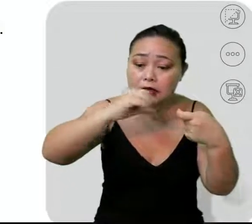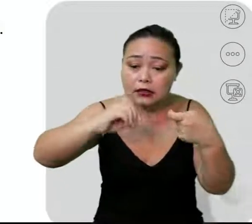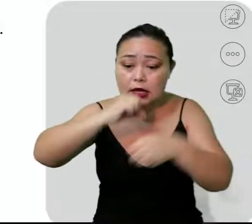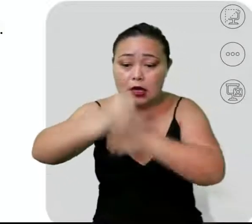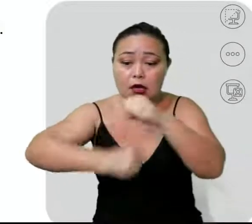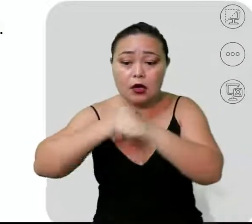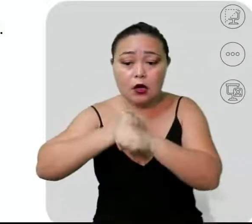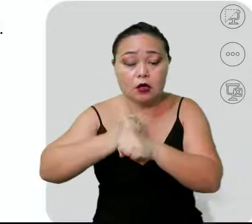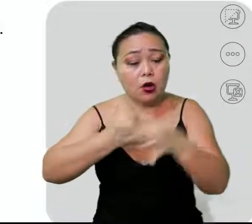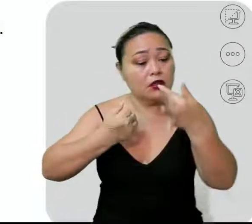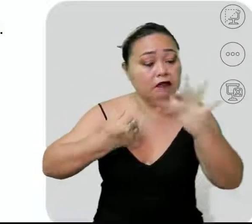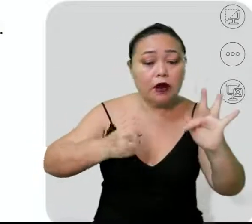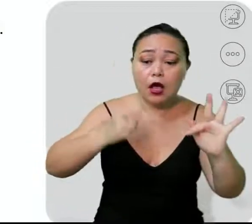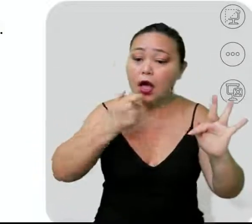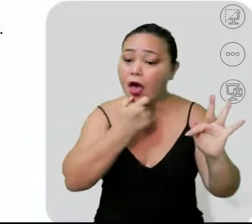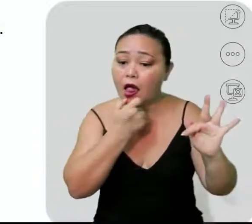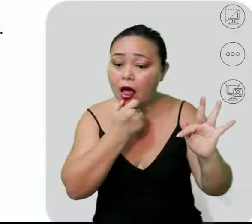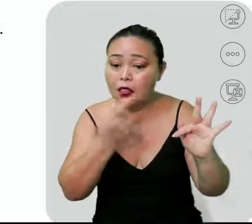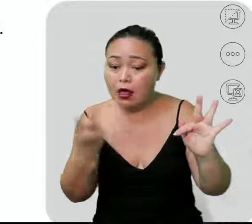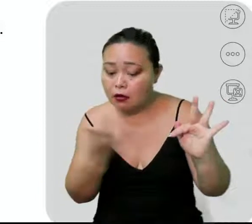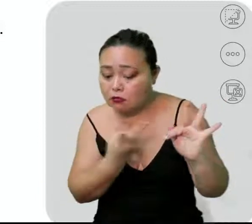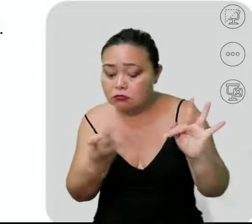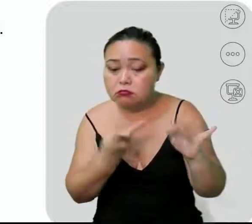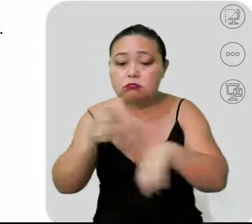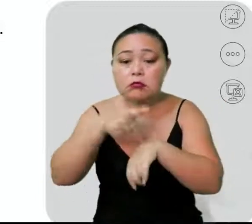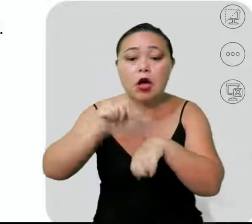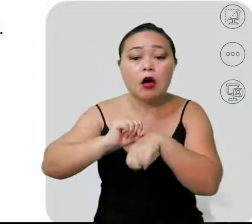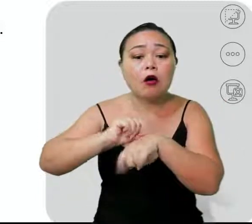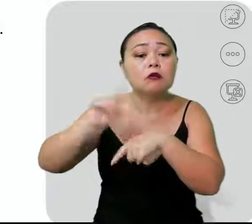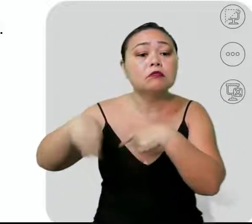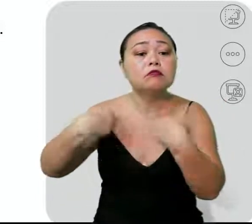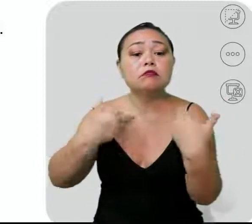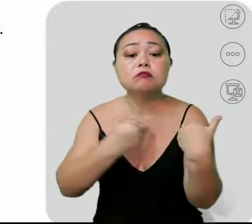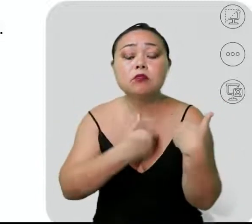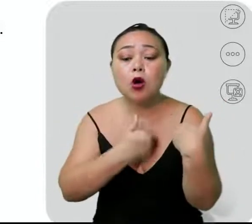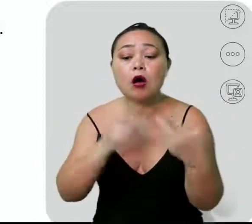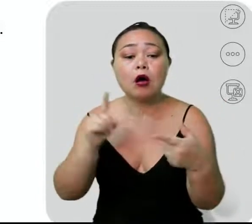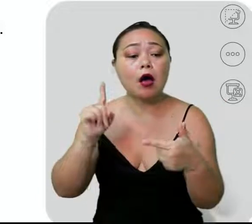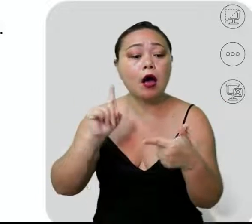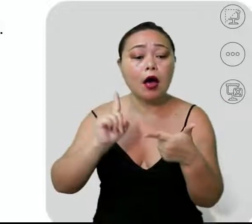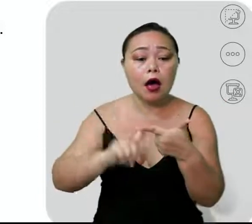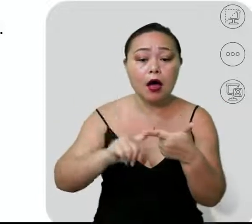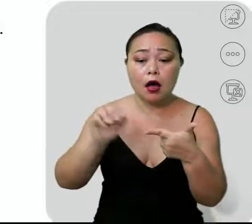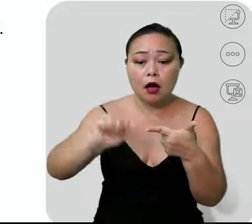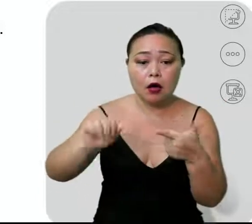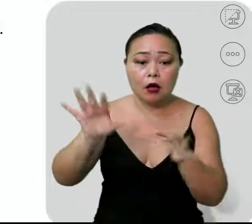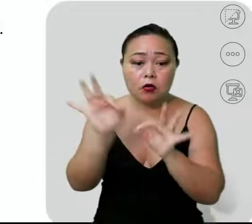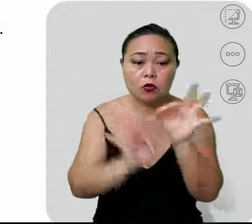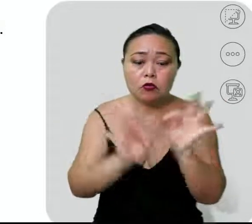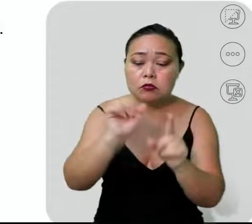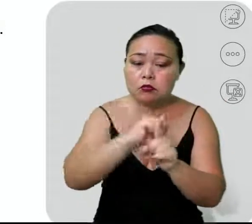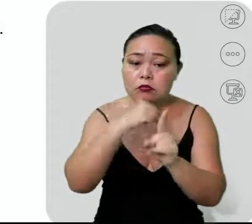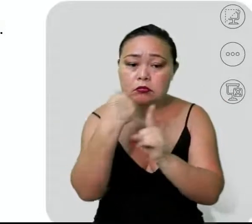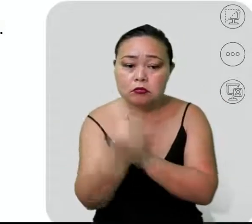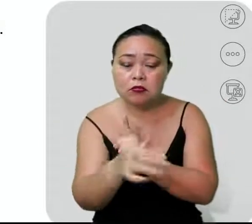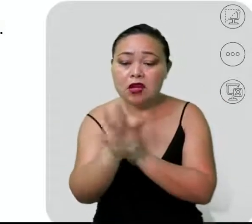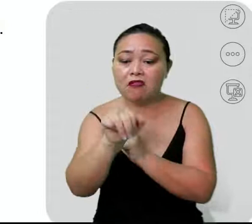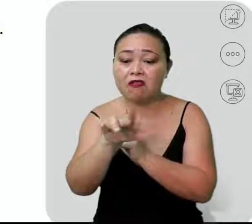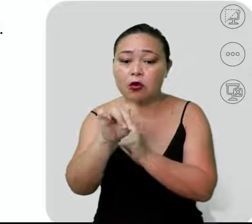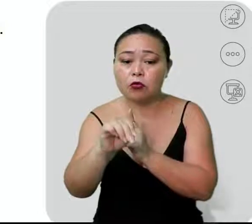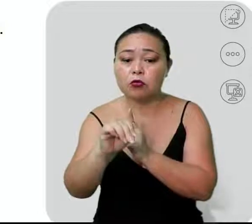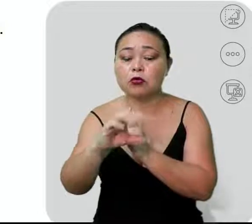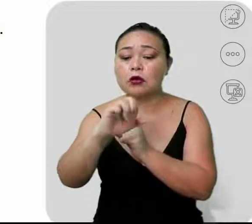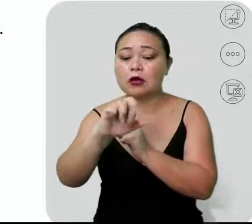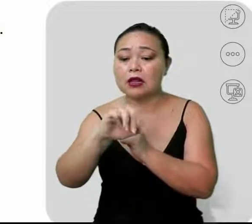Inglaterra e foi responsável por quê Por quem pela formação da